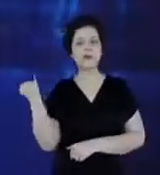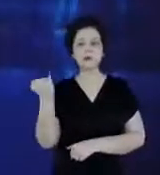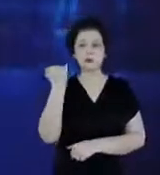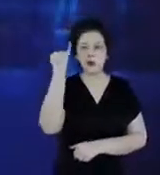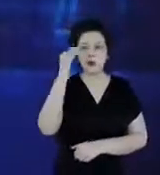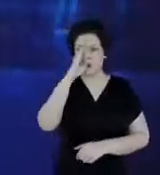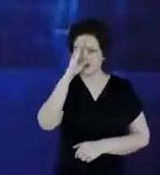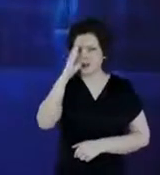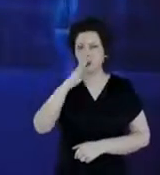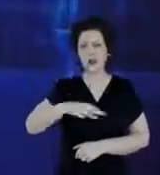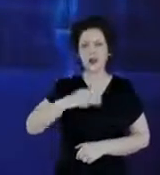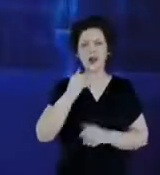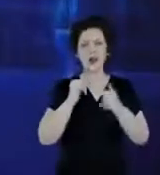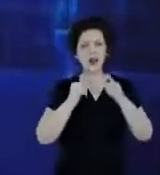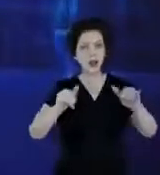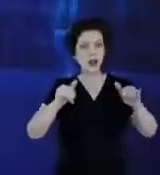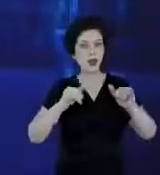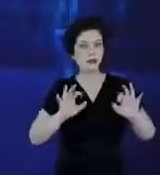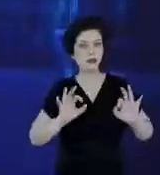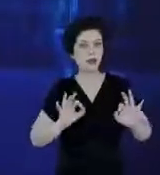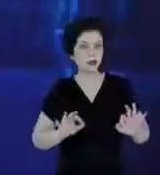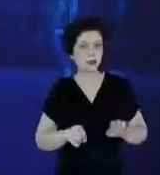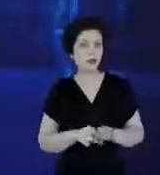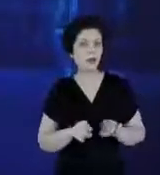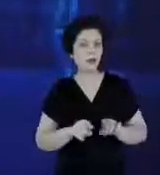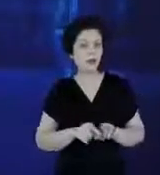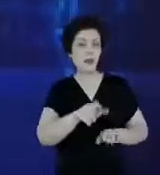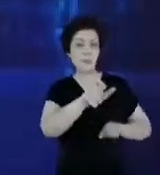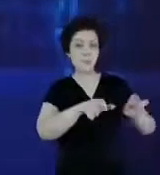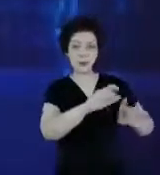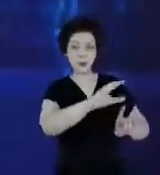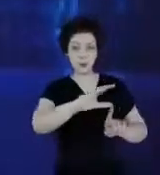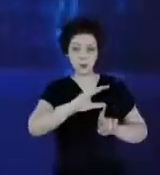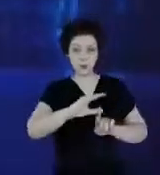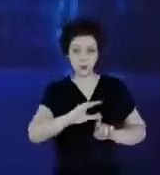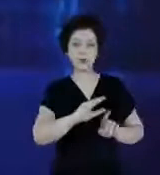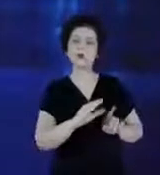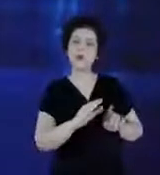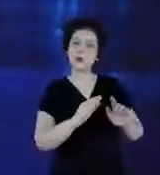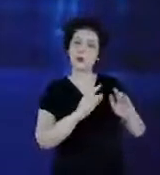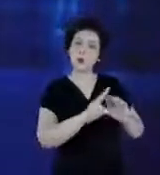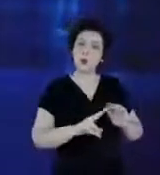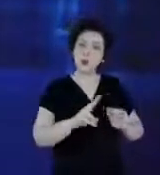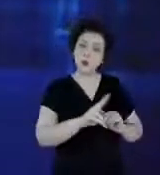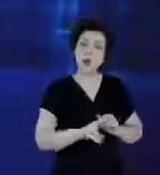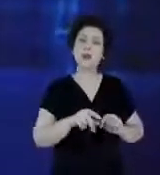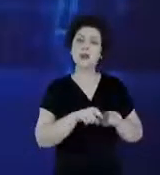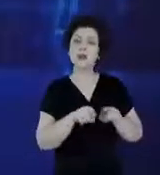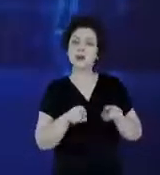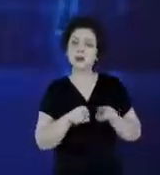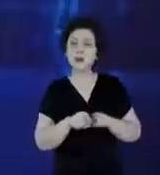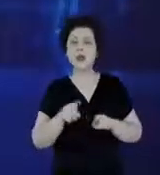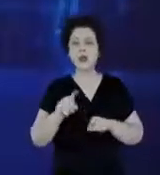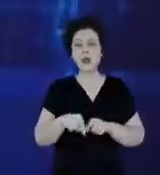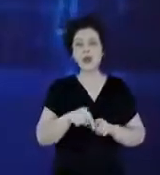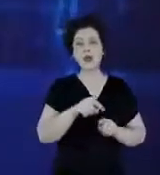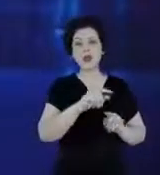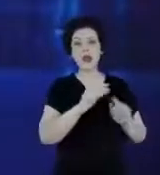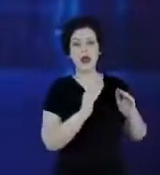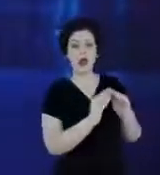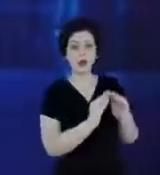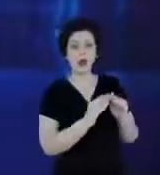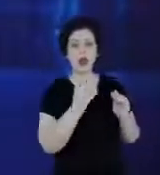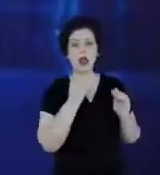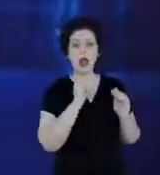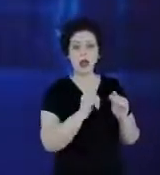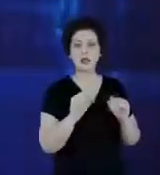o setor elétrico, né, para os usuários do setor elétrico, né, para aqueles que tanto sejam consumidores de energia elétrica,